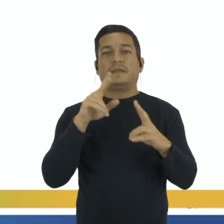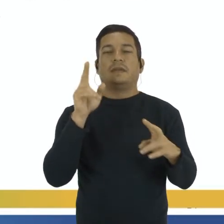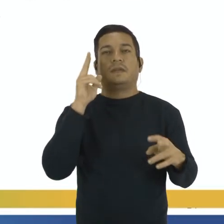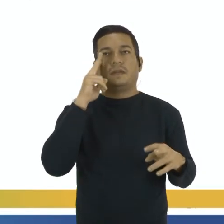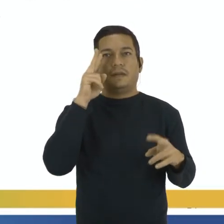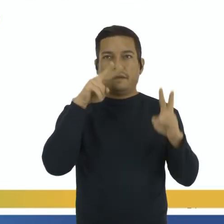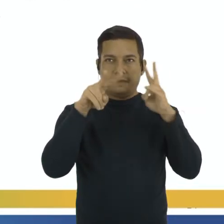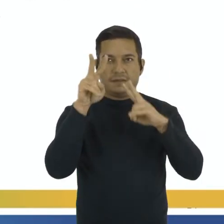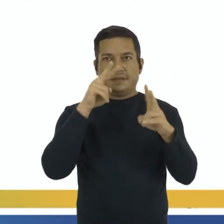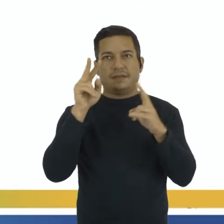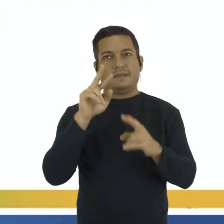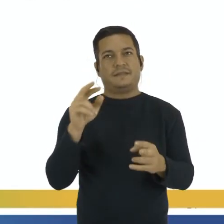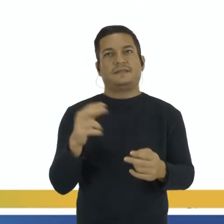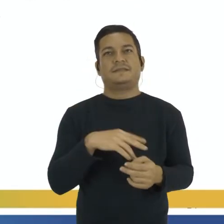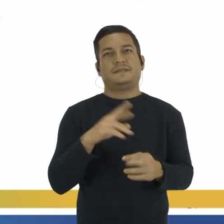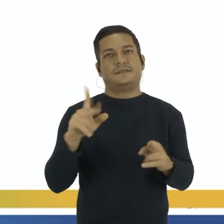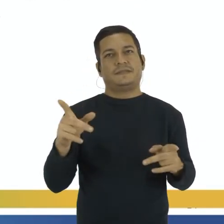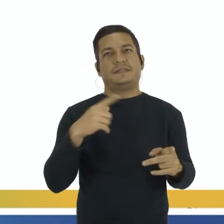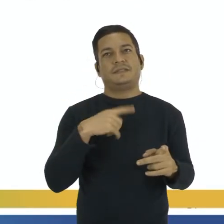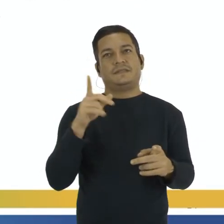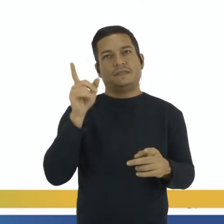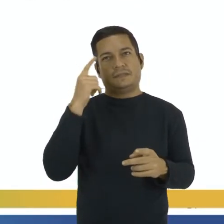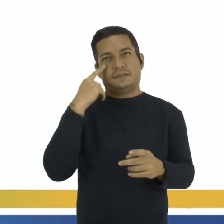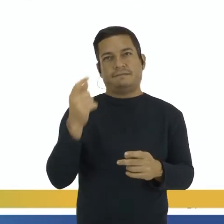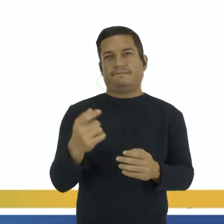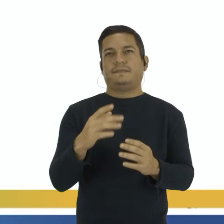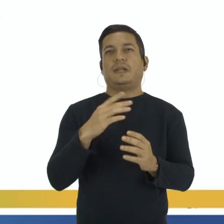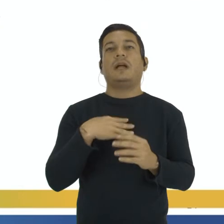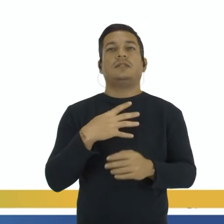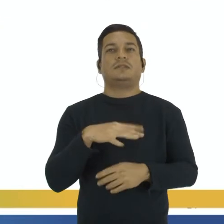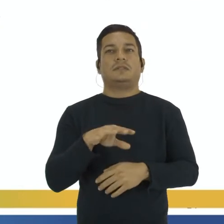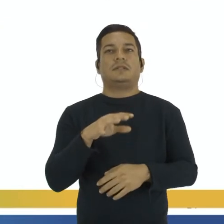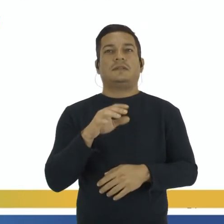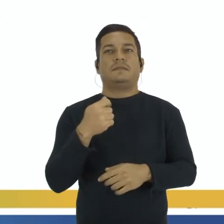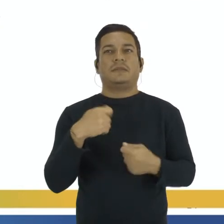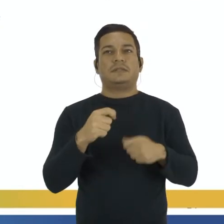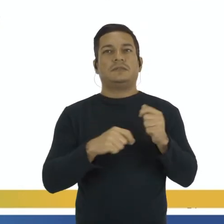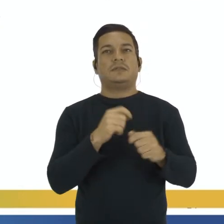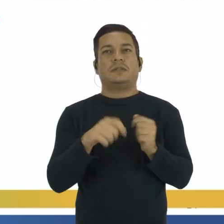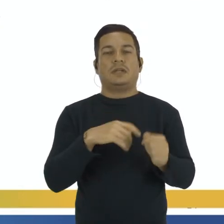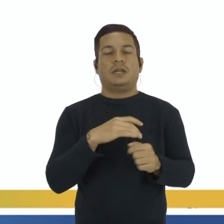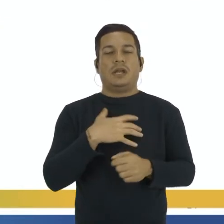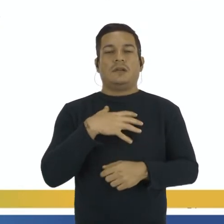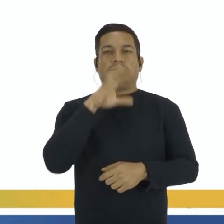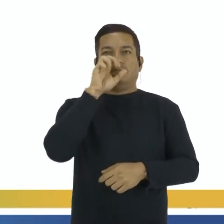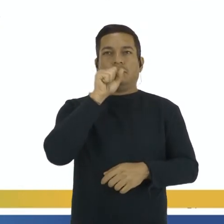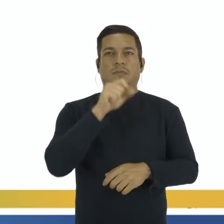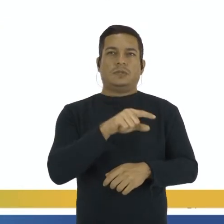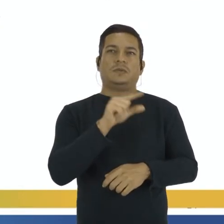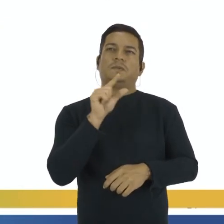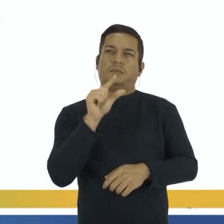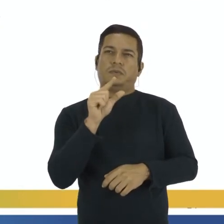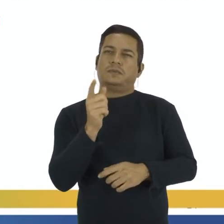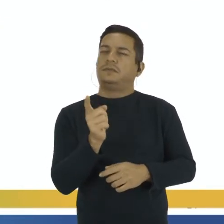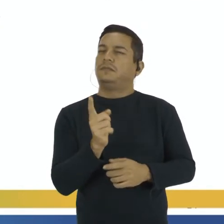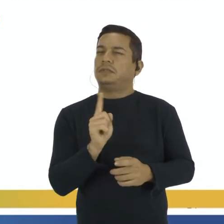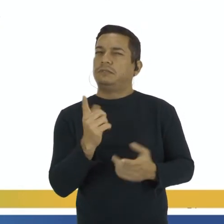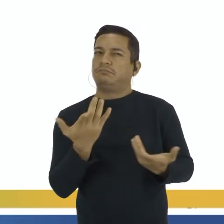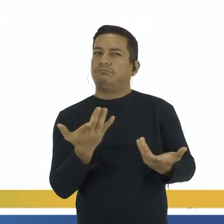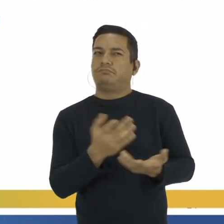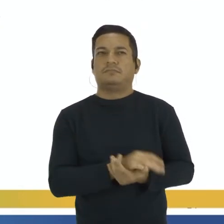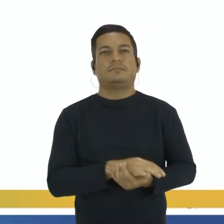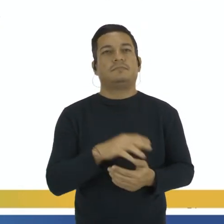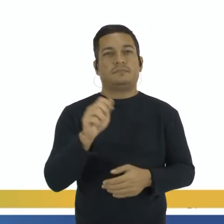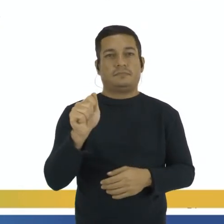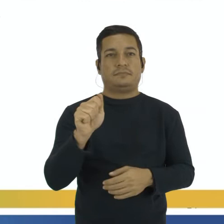um lança-chamas. Talvez eu devesse fungar um pouco mais. Um pouco também, não?